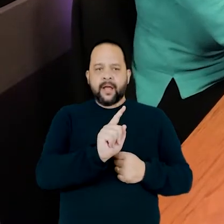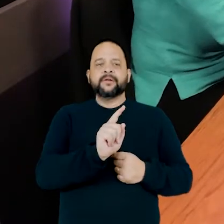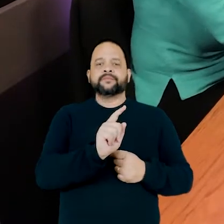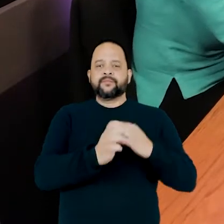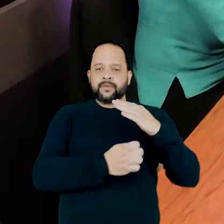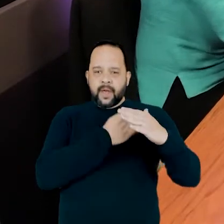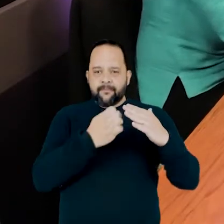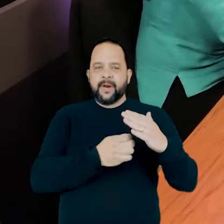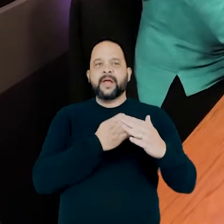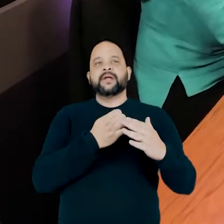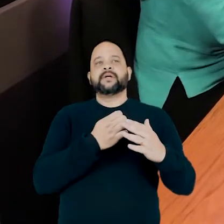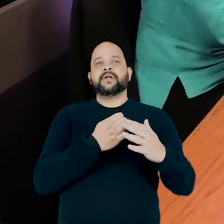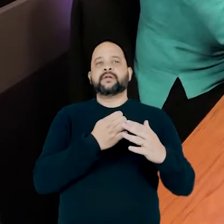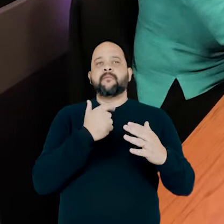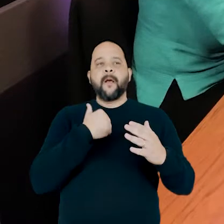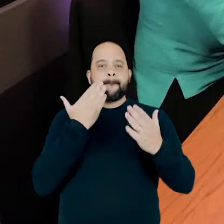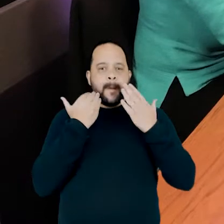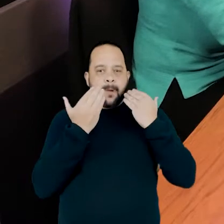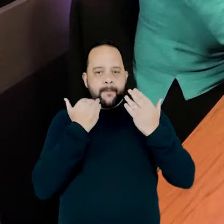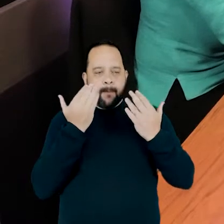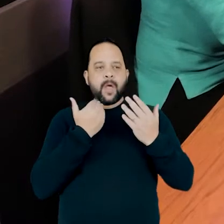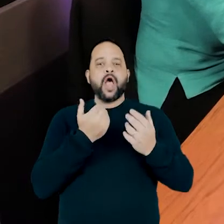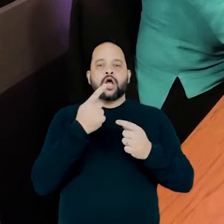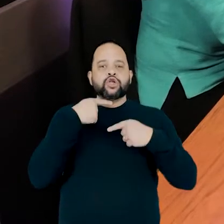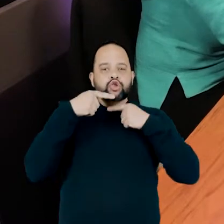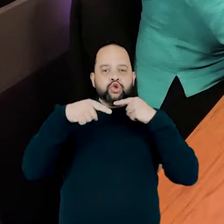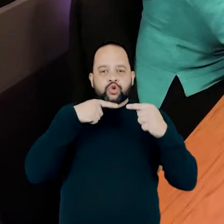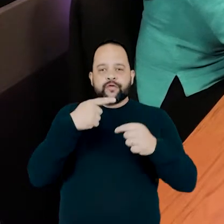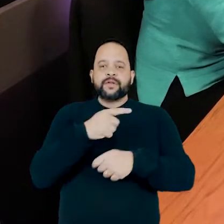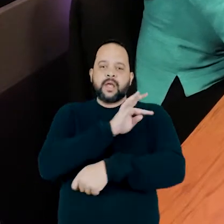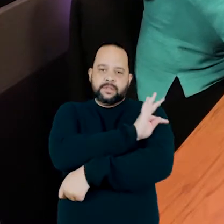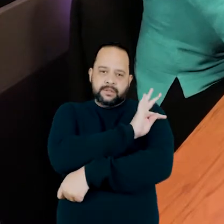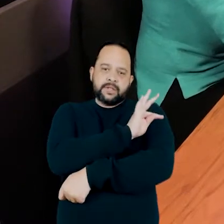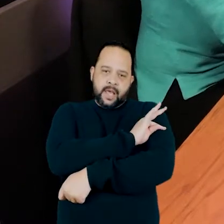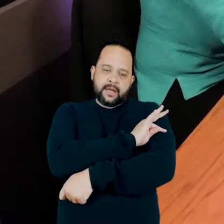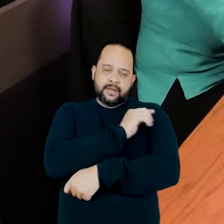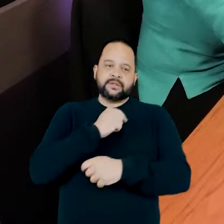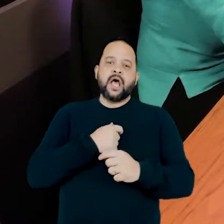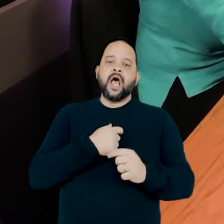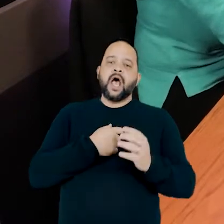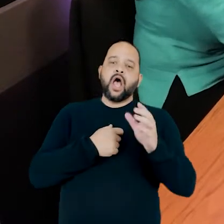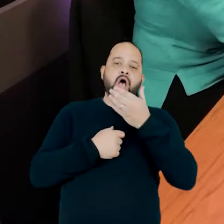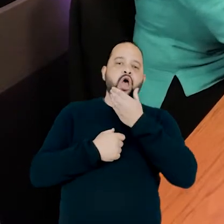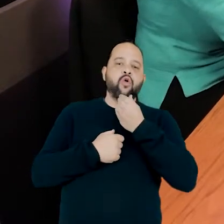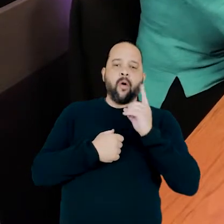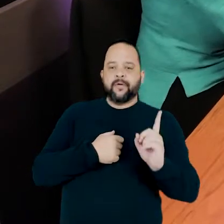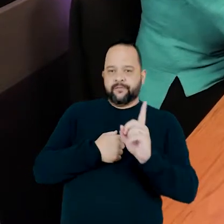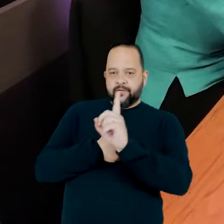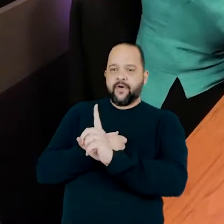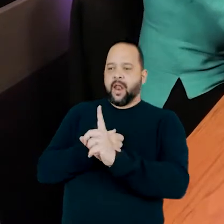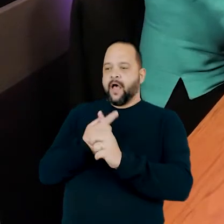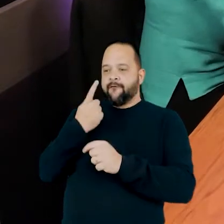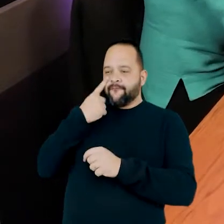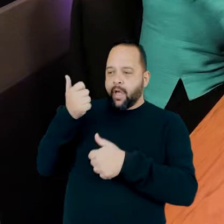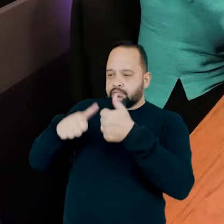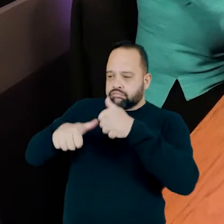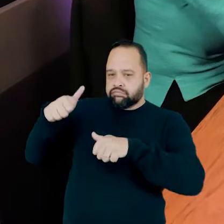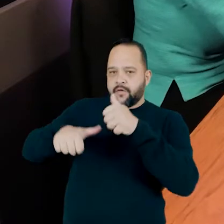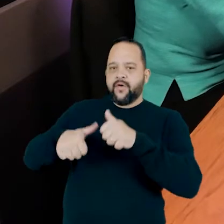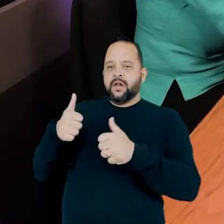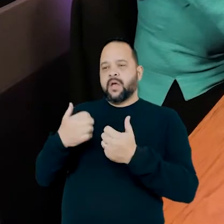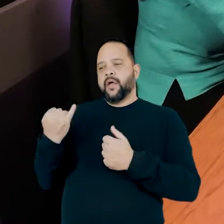né? O Kadoca também gosta de estar acompanhando, né? Porque, querendo ou não, é uma forma de você estar perto. Está